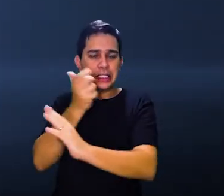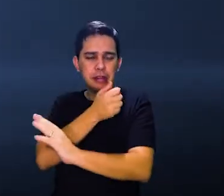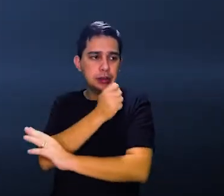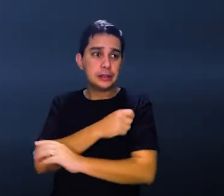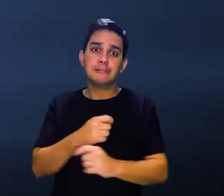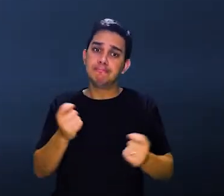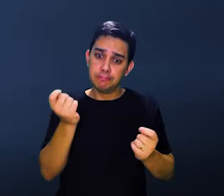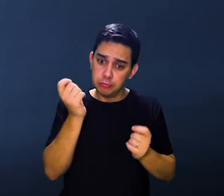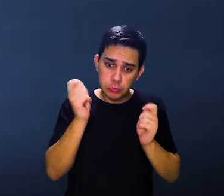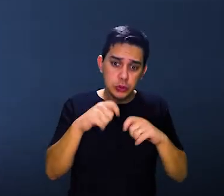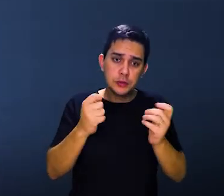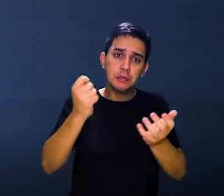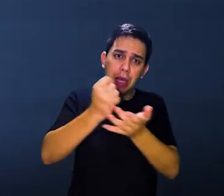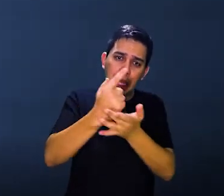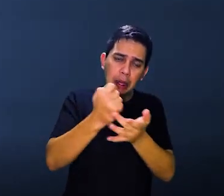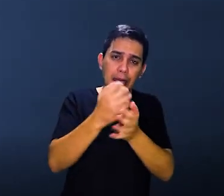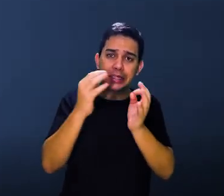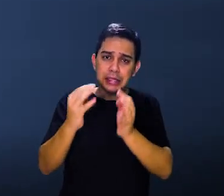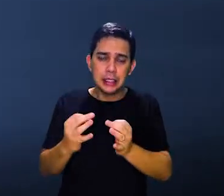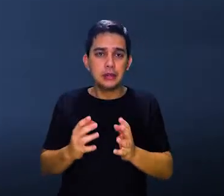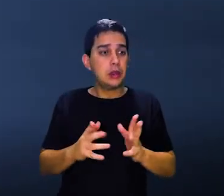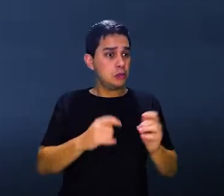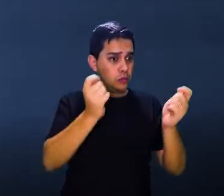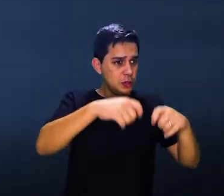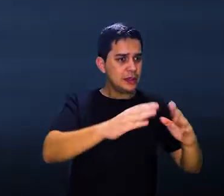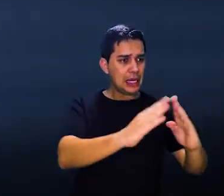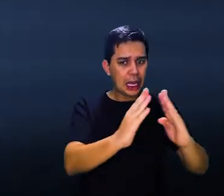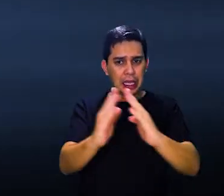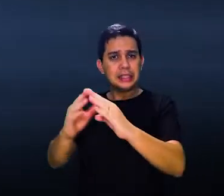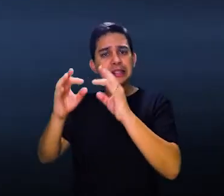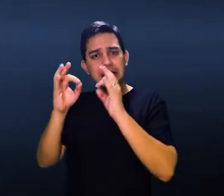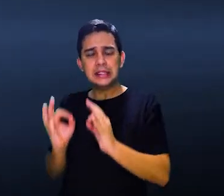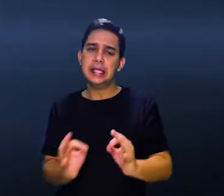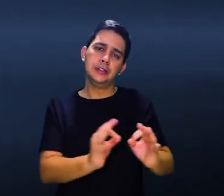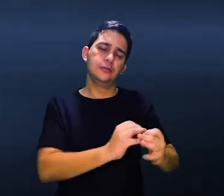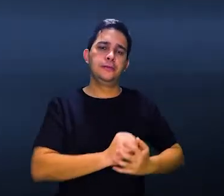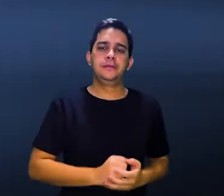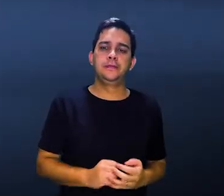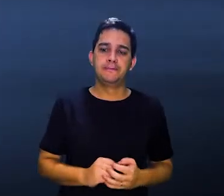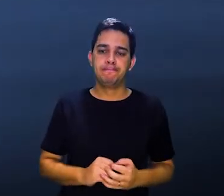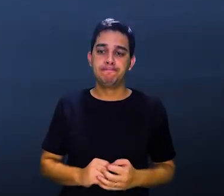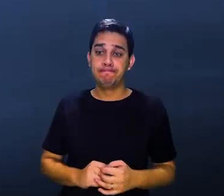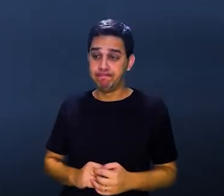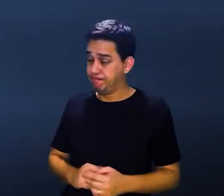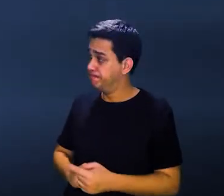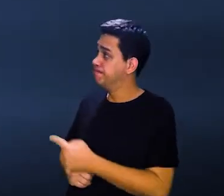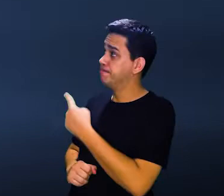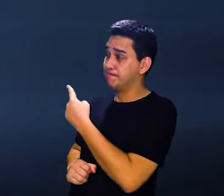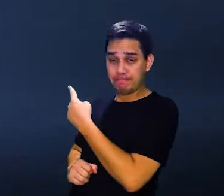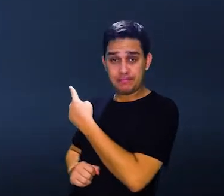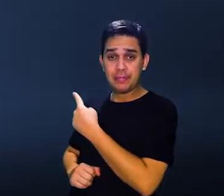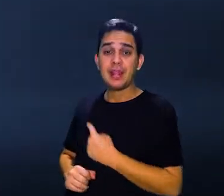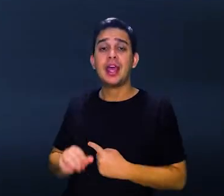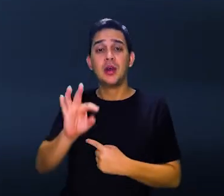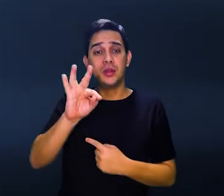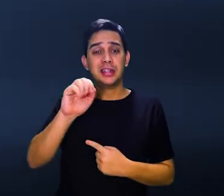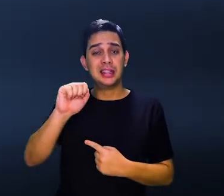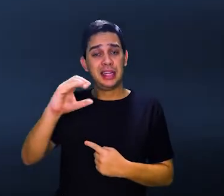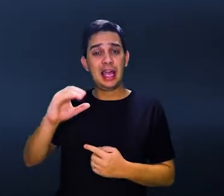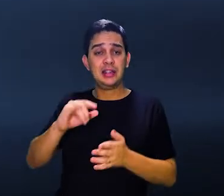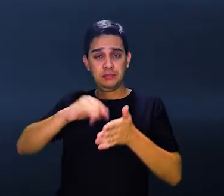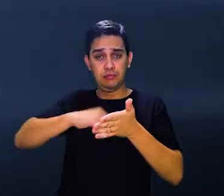termos de obrigações da Orla Rio? Que seria efetuar